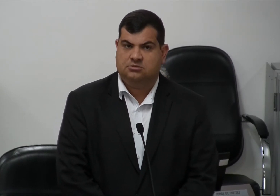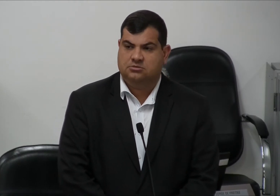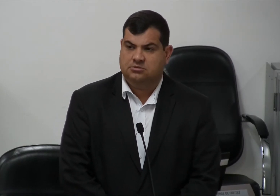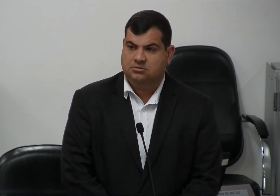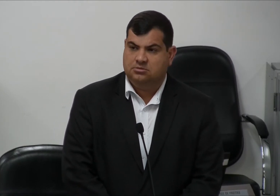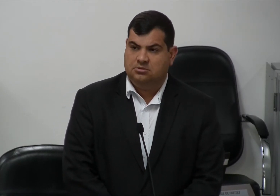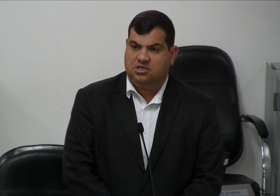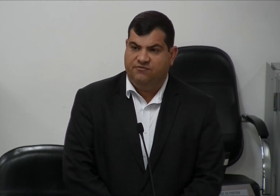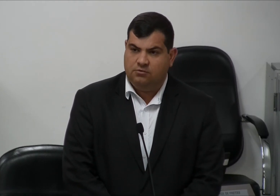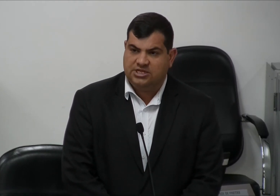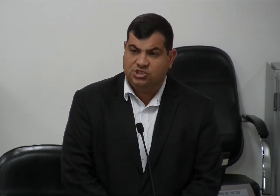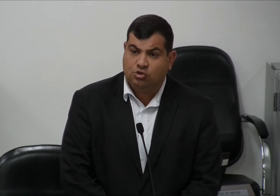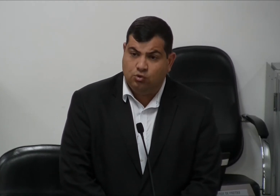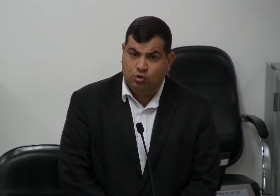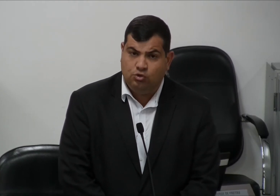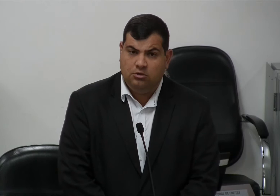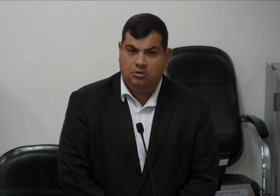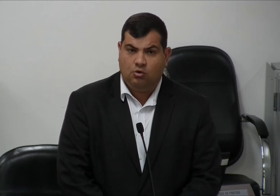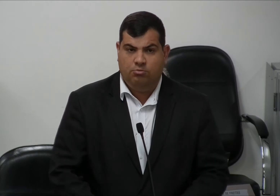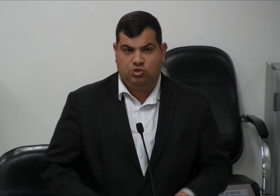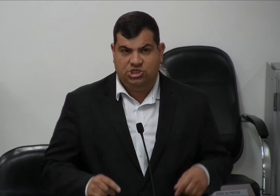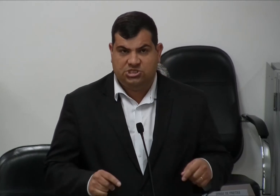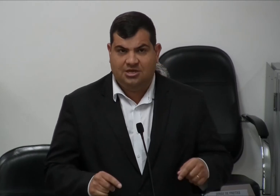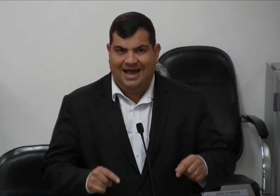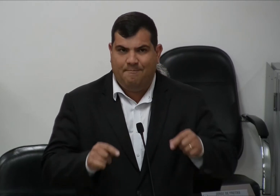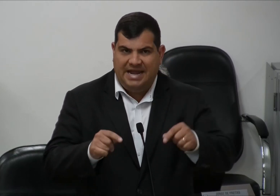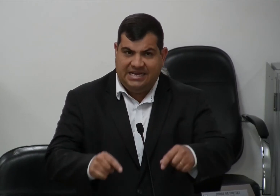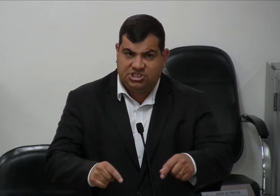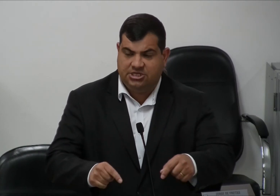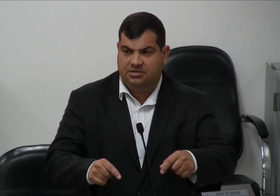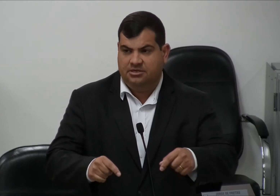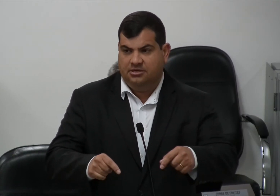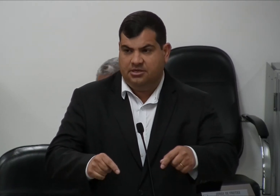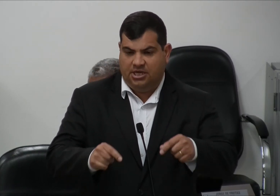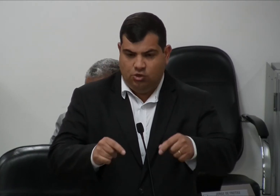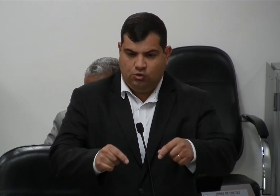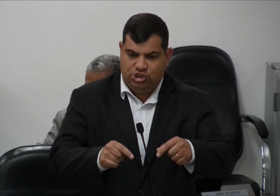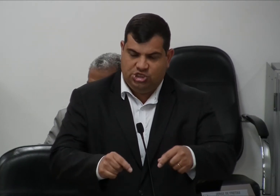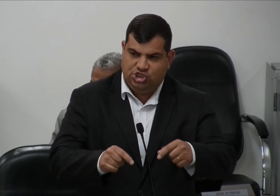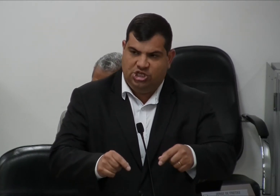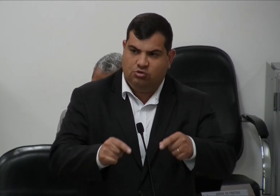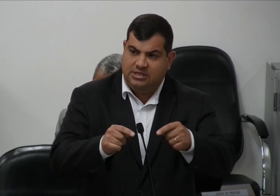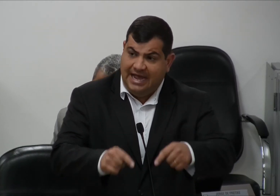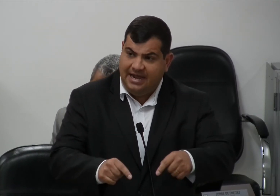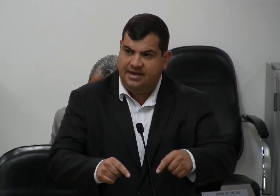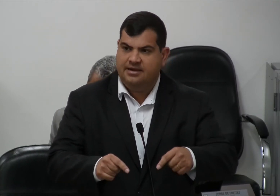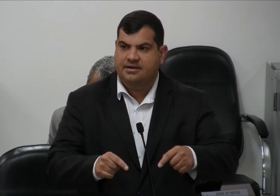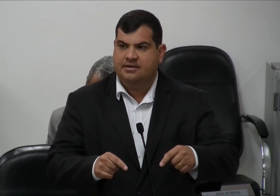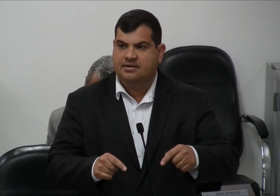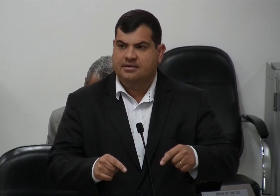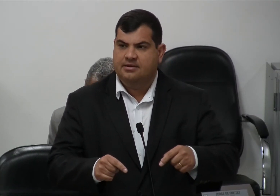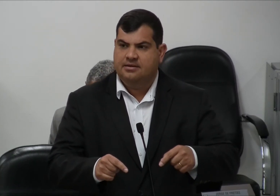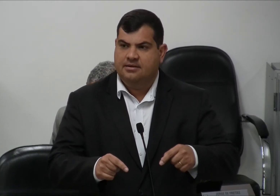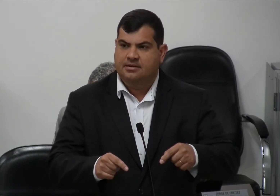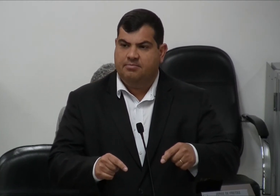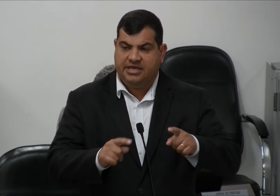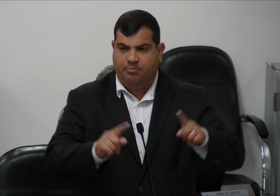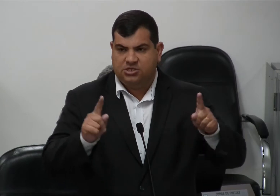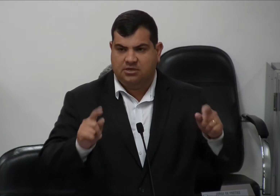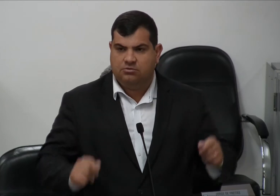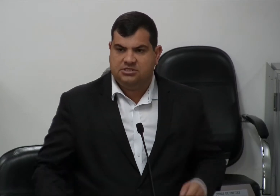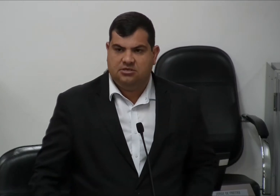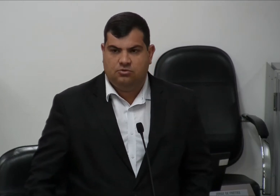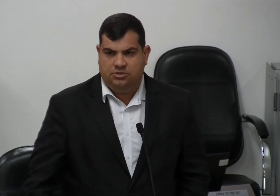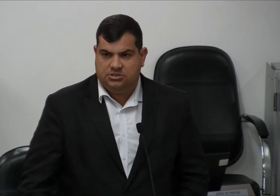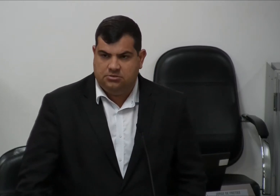bandidos, que vão usar de tudo, como eu disse, a brecha que a ideologia de gênero dá, para que